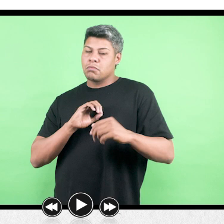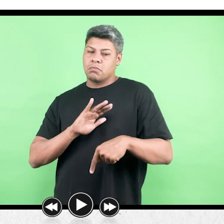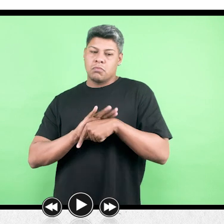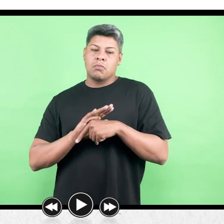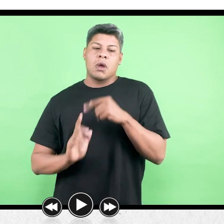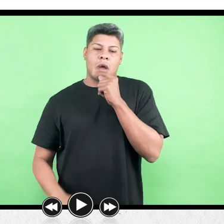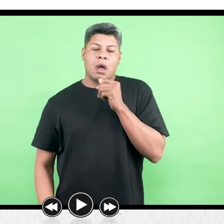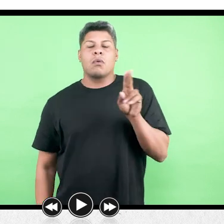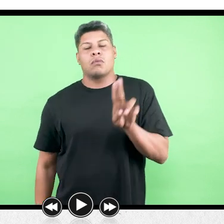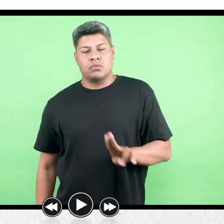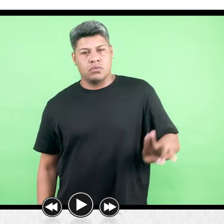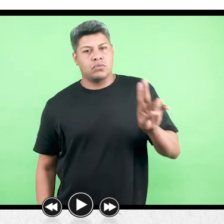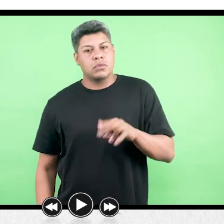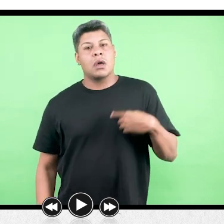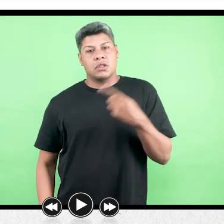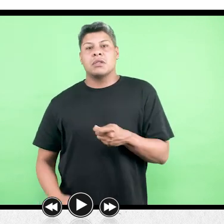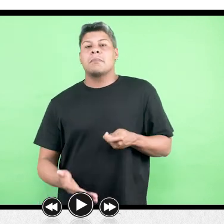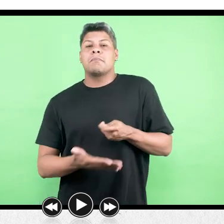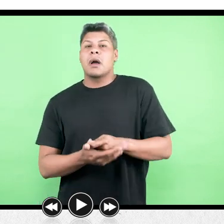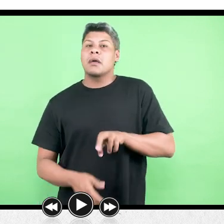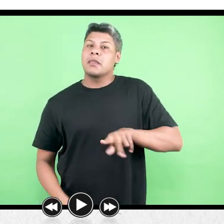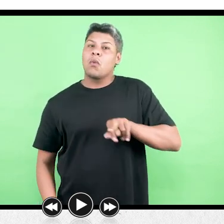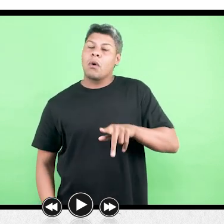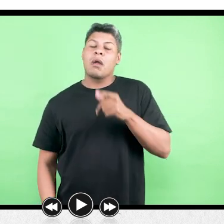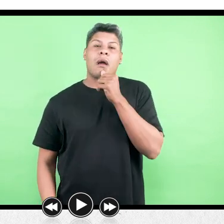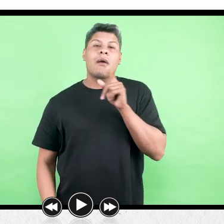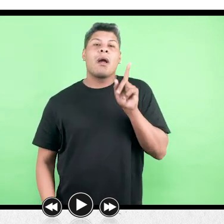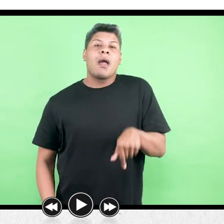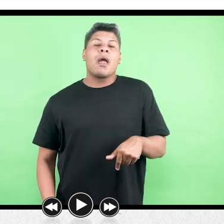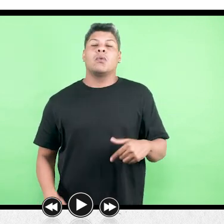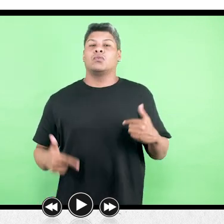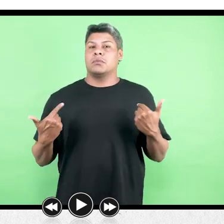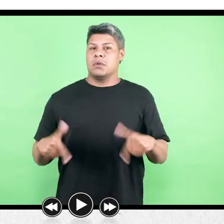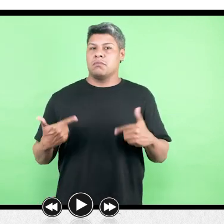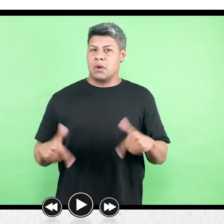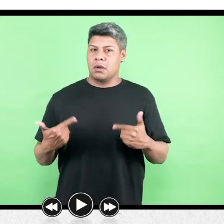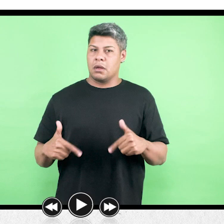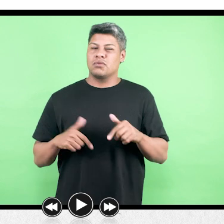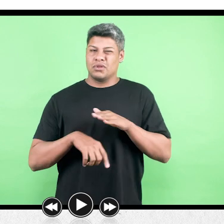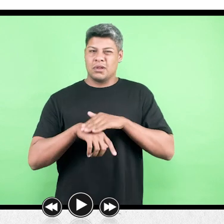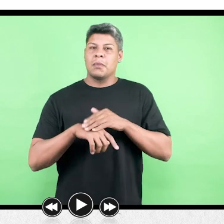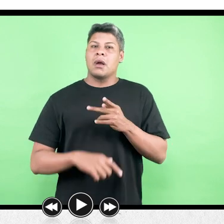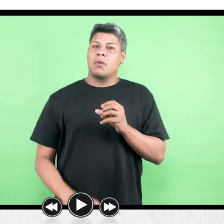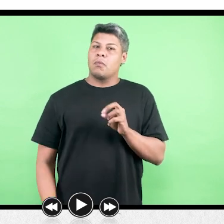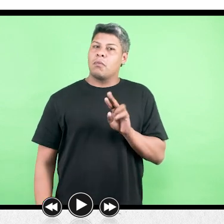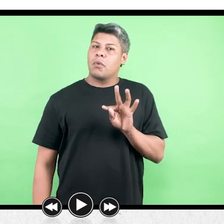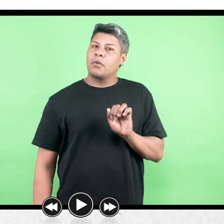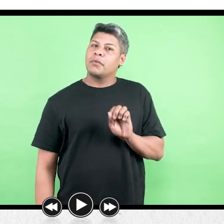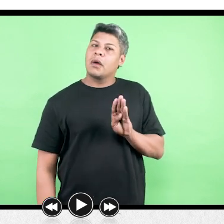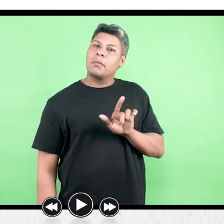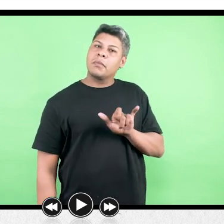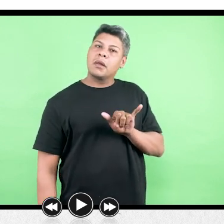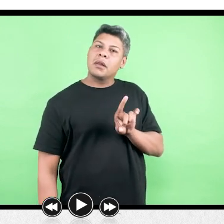da água. Eles usam água. O que a gente paga não é a água, é o serviço de potabilidade da água e de coleta e tratamento dos